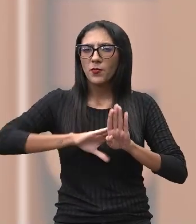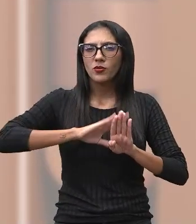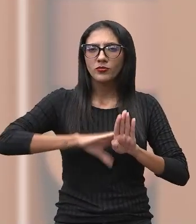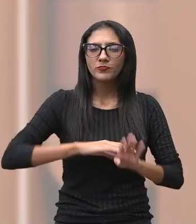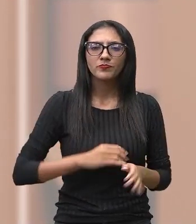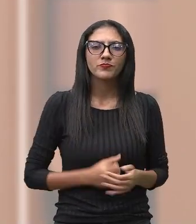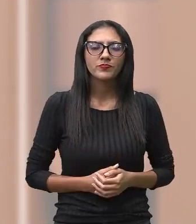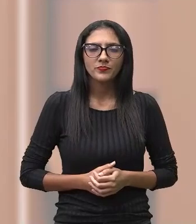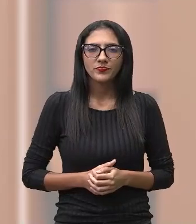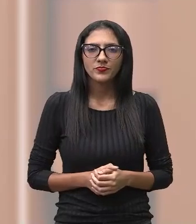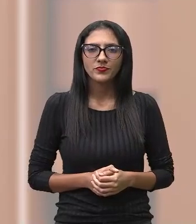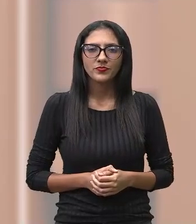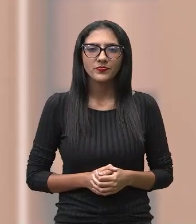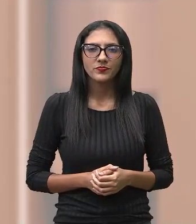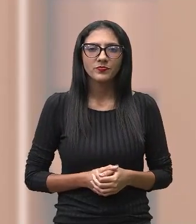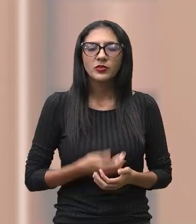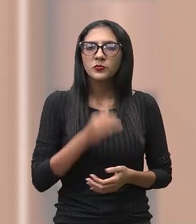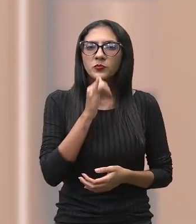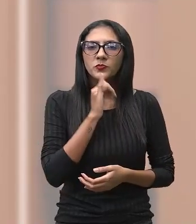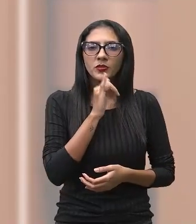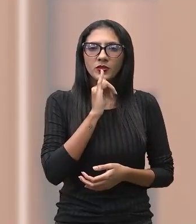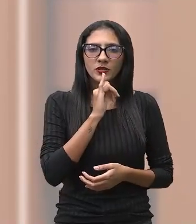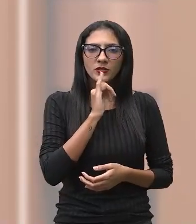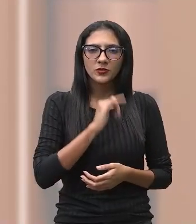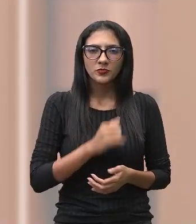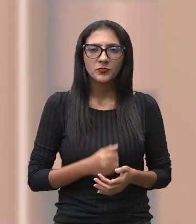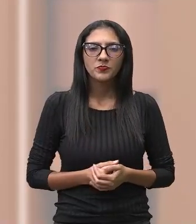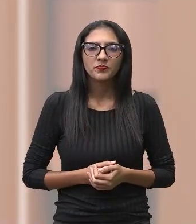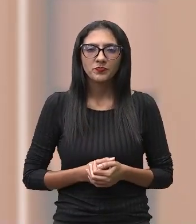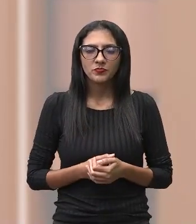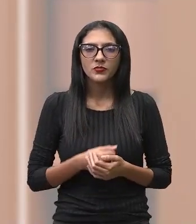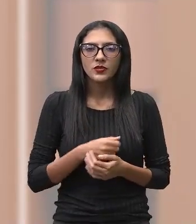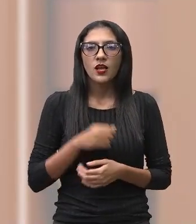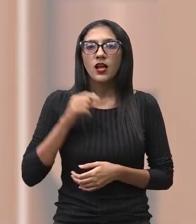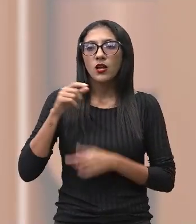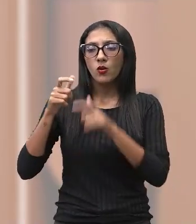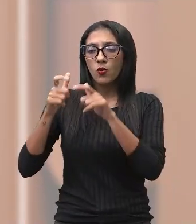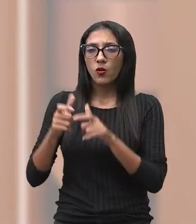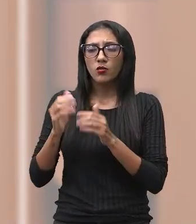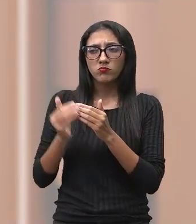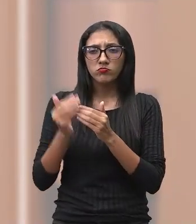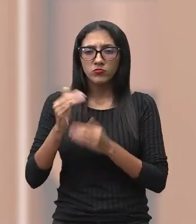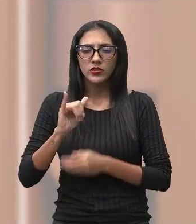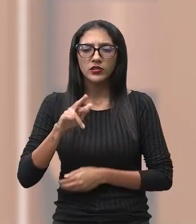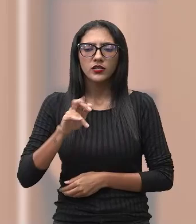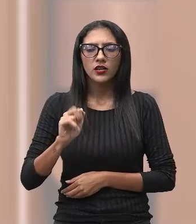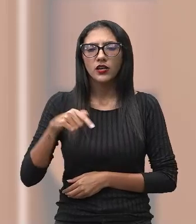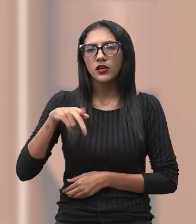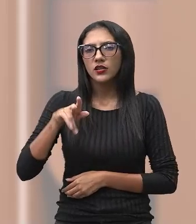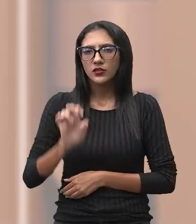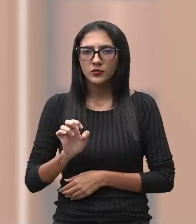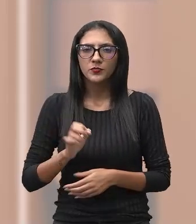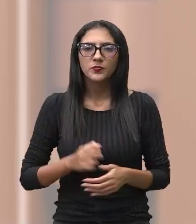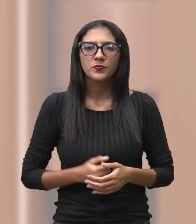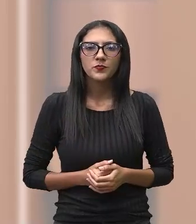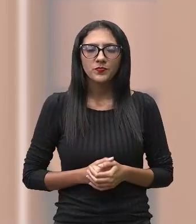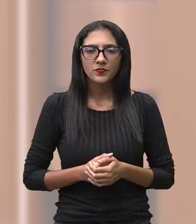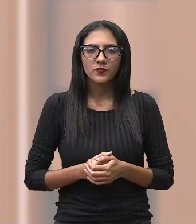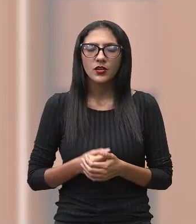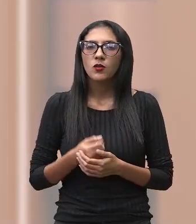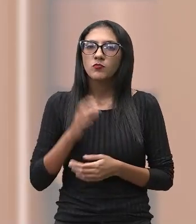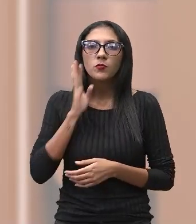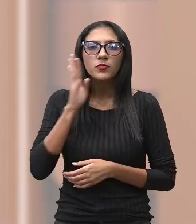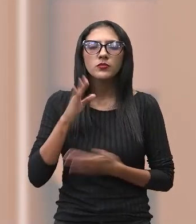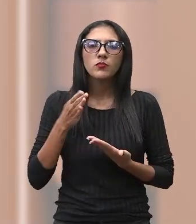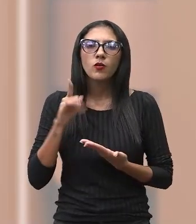essas intervenções, como, por exemplo, no Iraque, né, como a gente vai ver mais a seguir, sobre um dos